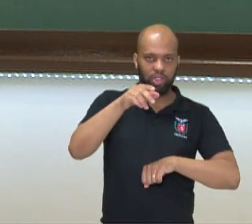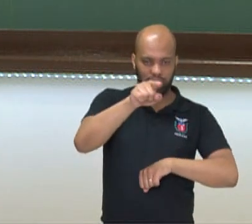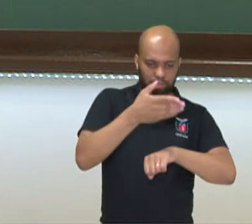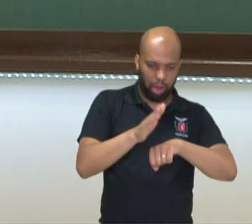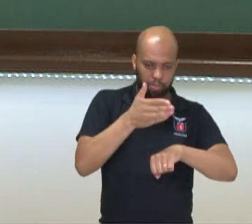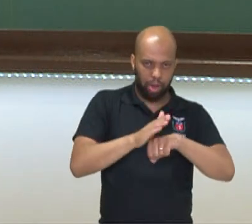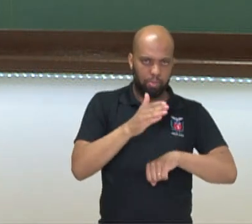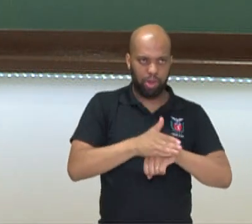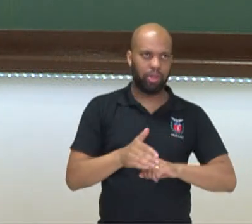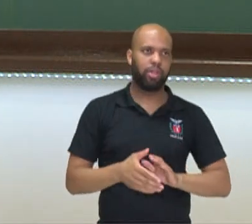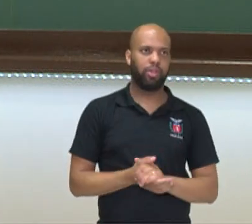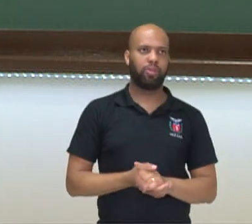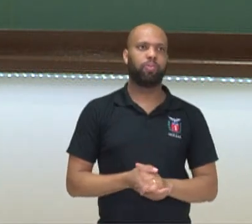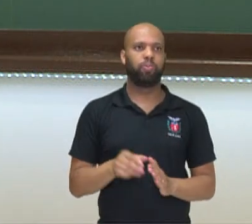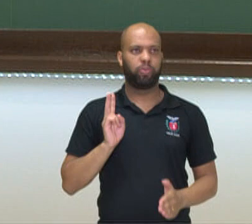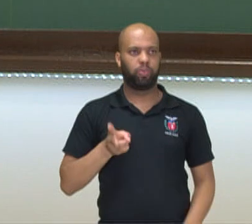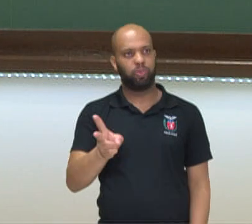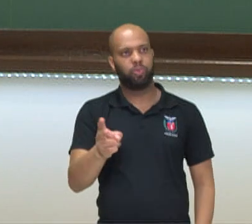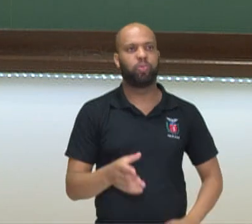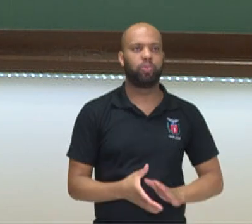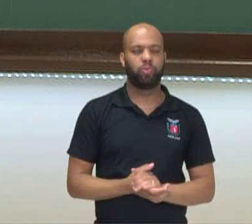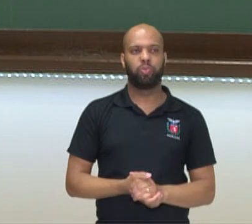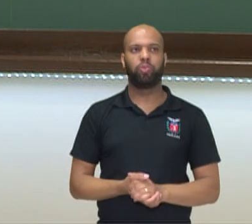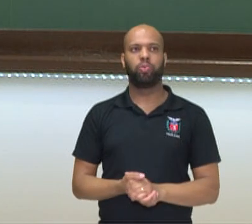você fazendo, hein? E vamos continuando.